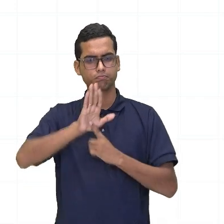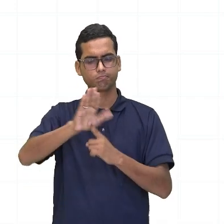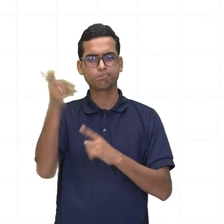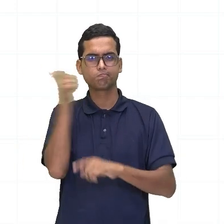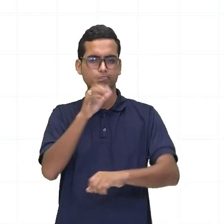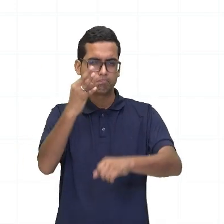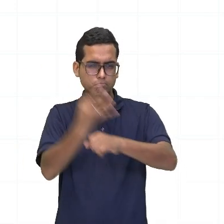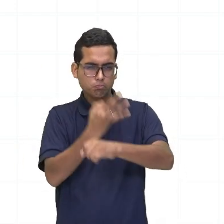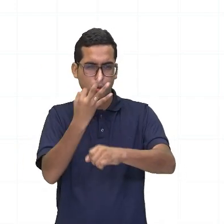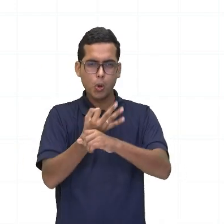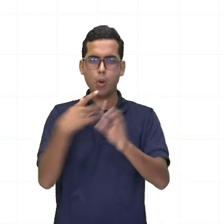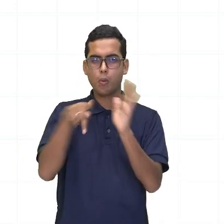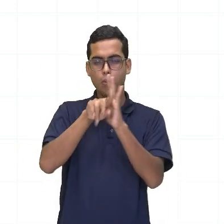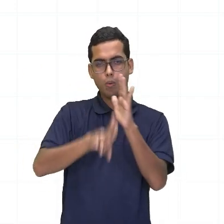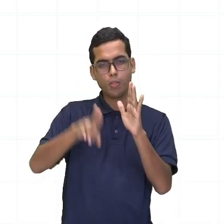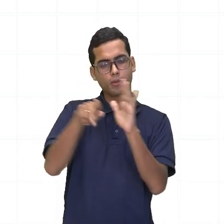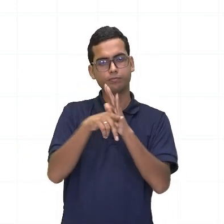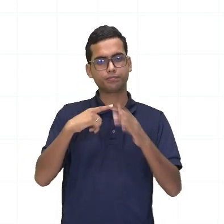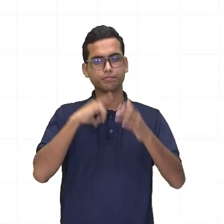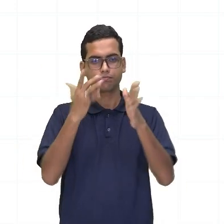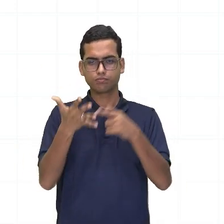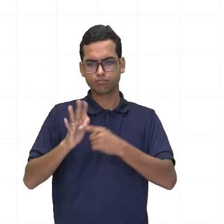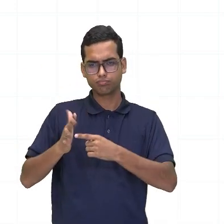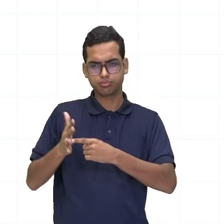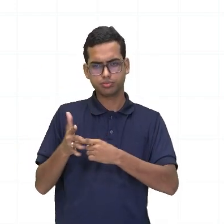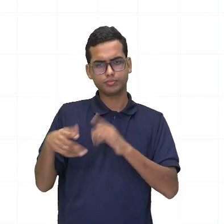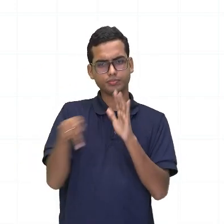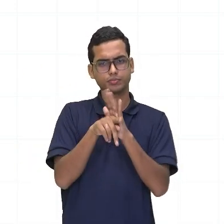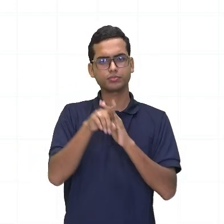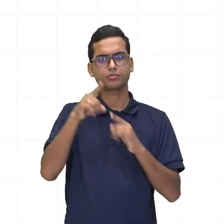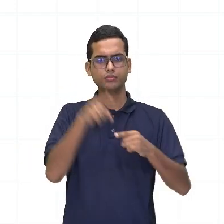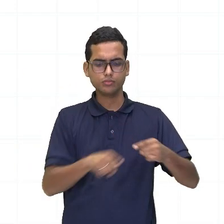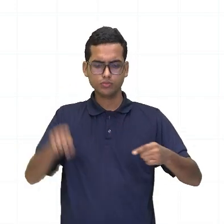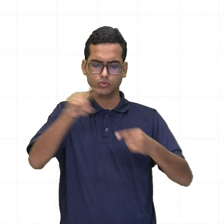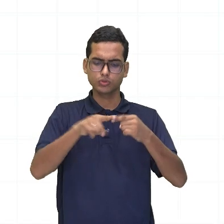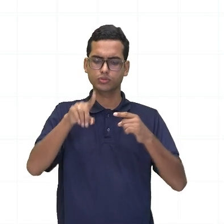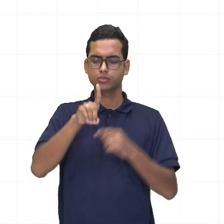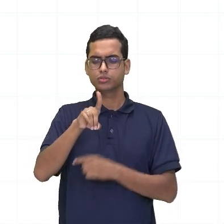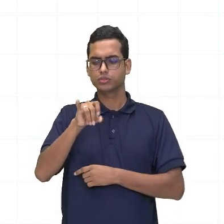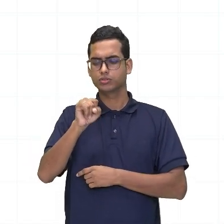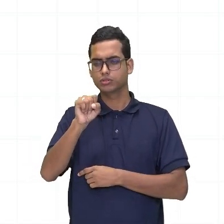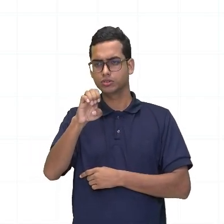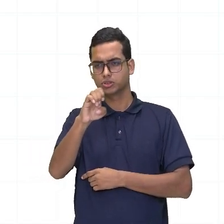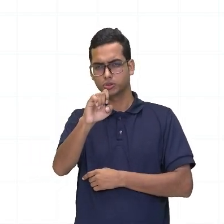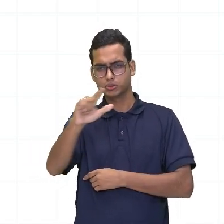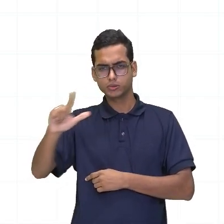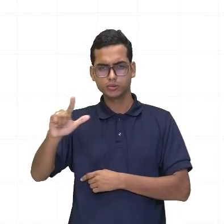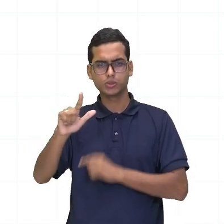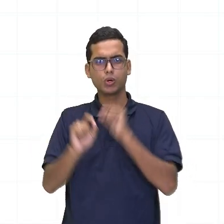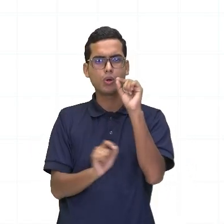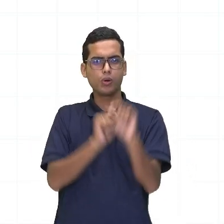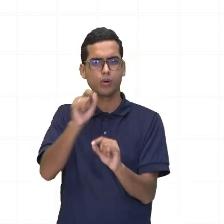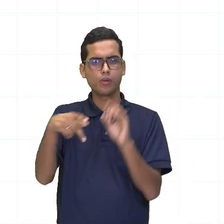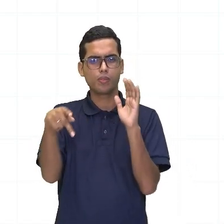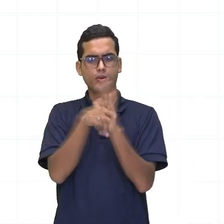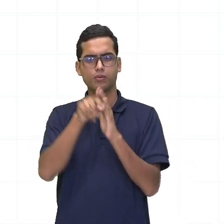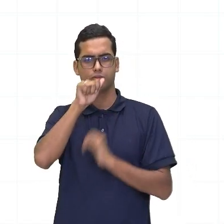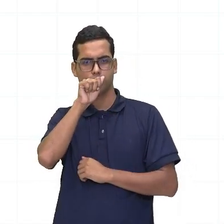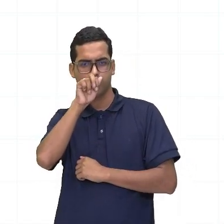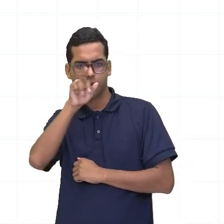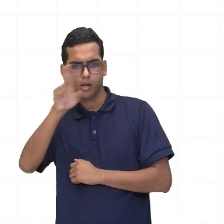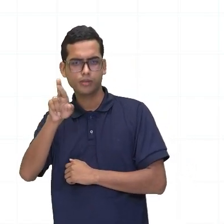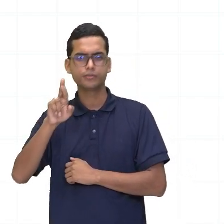nós temos então que esse ciclo do motor diesel são aqueles que aspiram o ar, que após